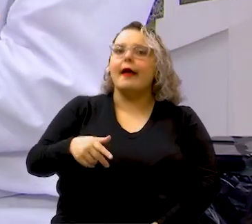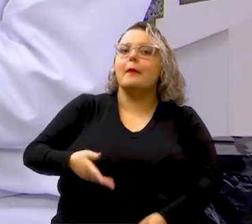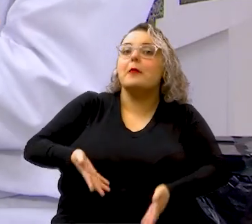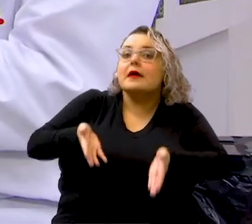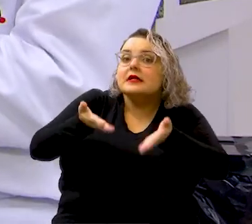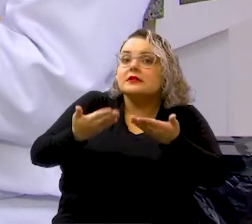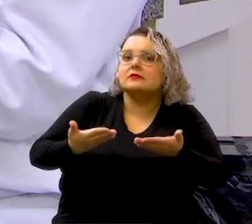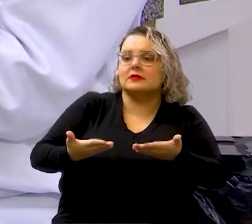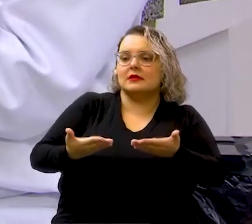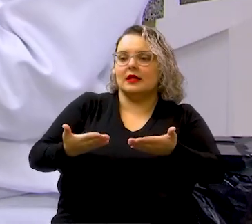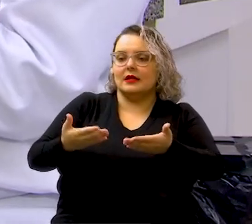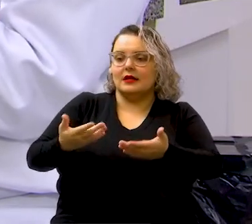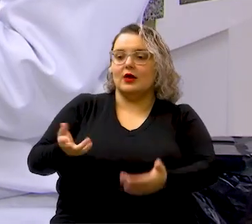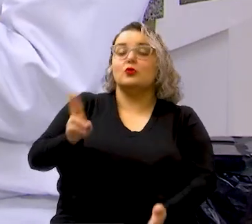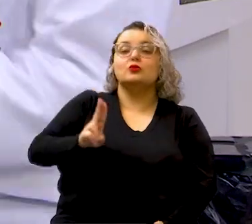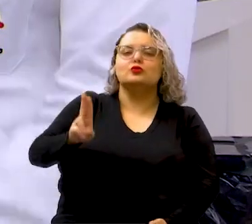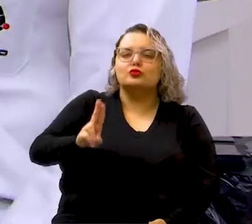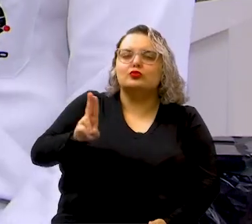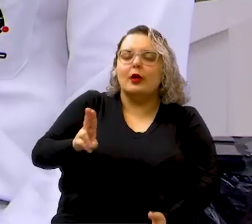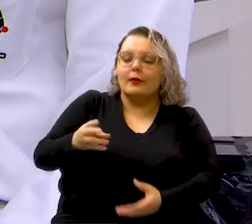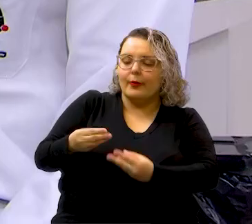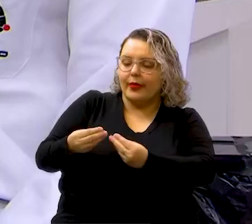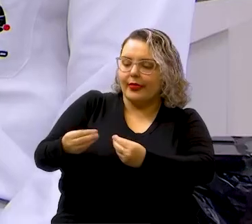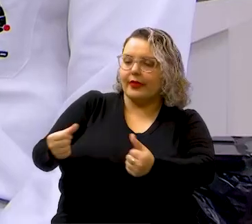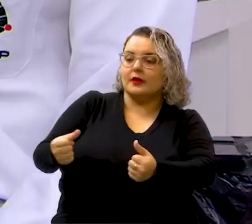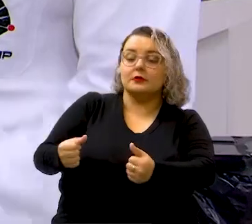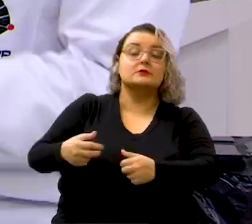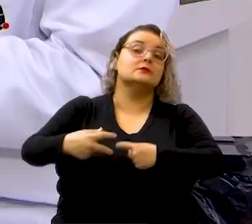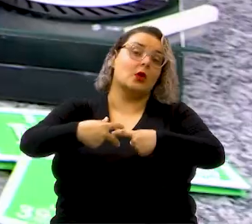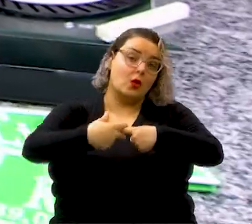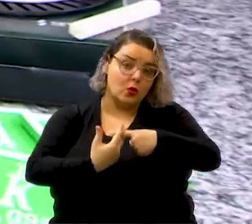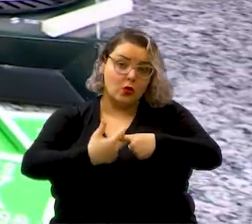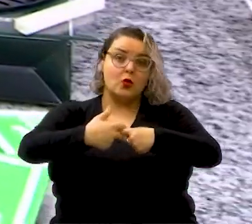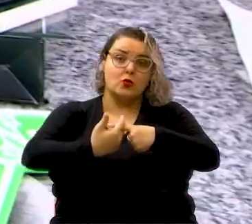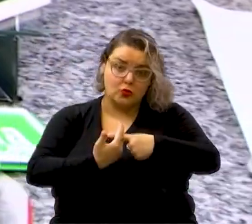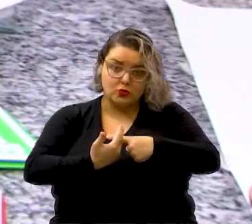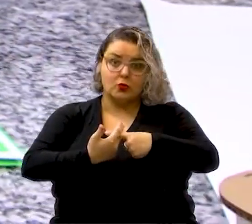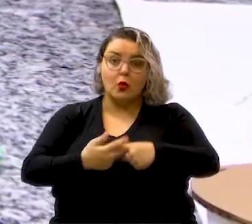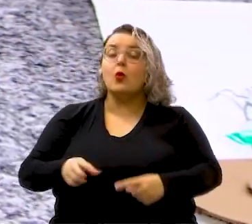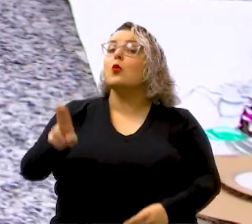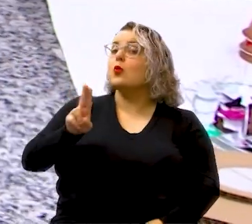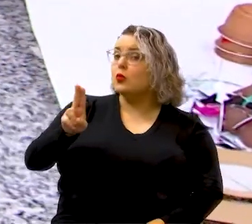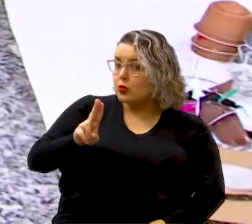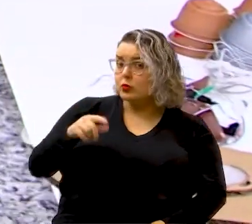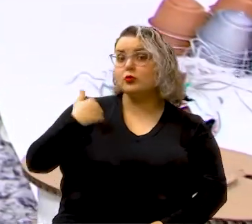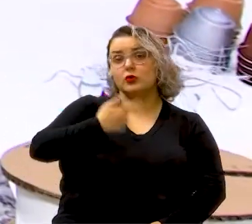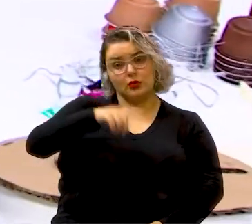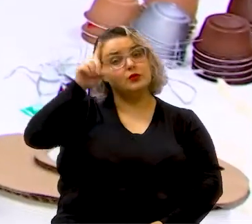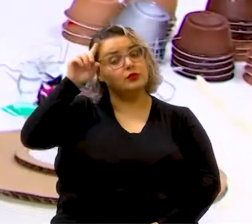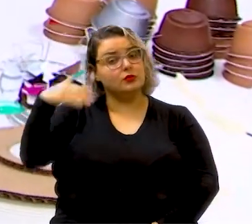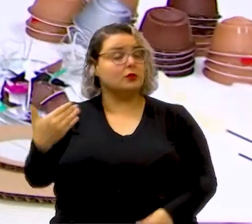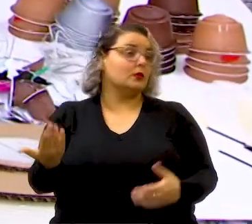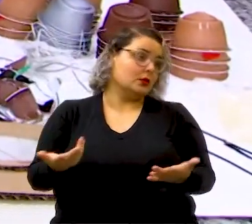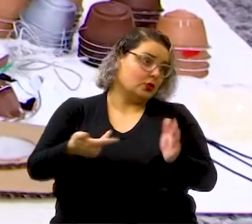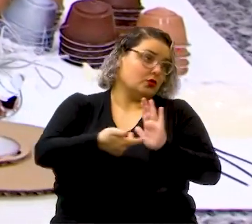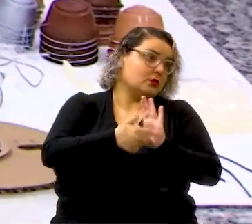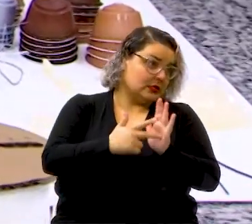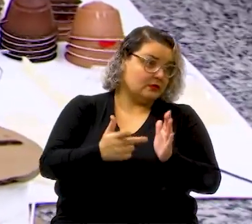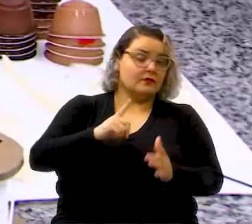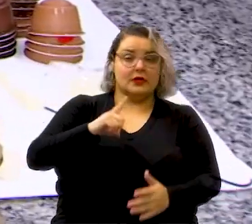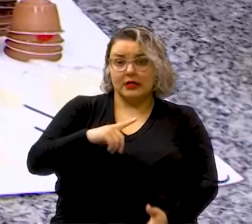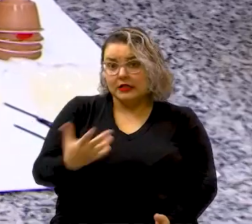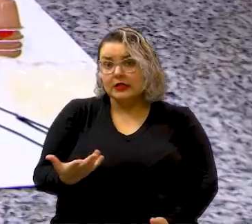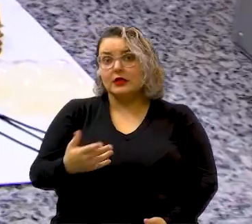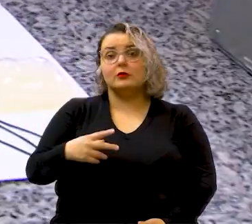Essa pecinha aqui, ela já está até gasta de tanto que a gente usa. São ferramentas extremamente úteis para o nosso cotidiano. Ou seja,